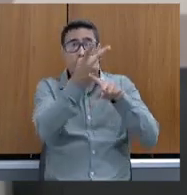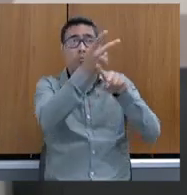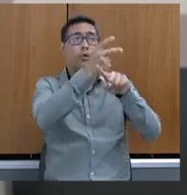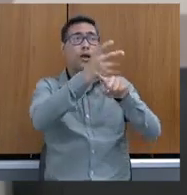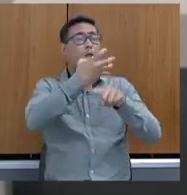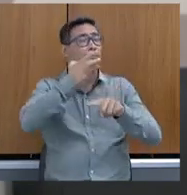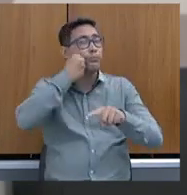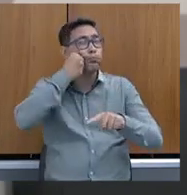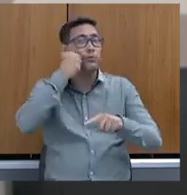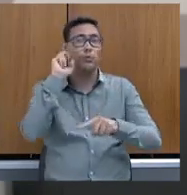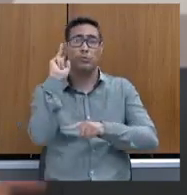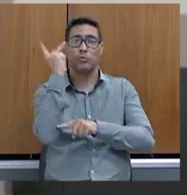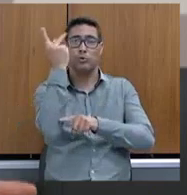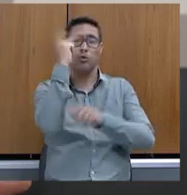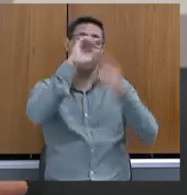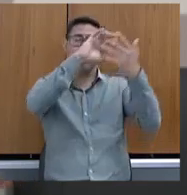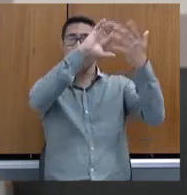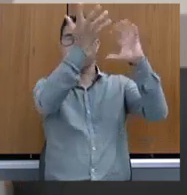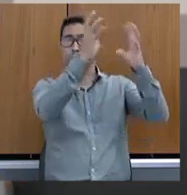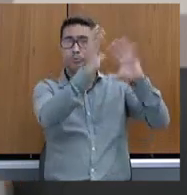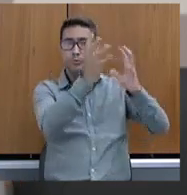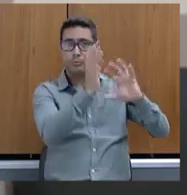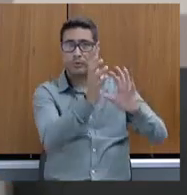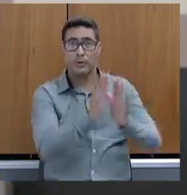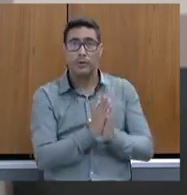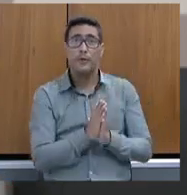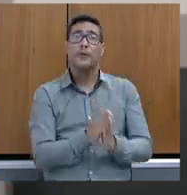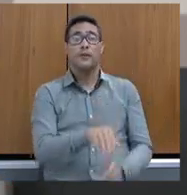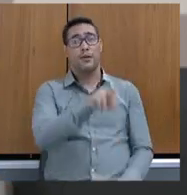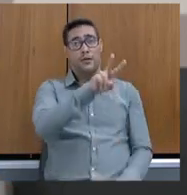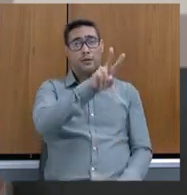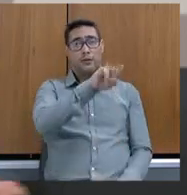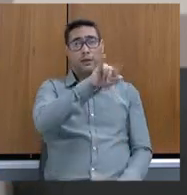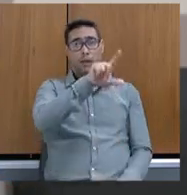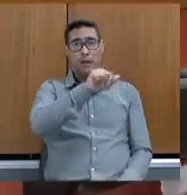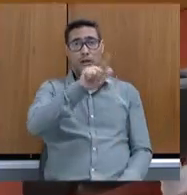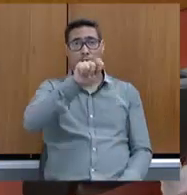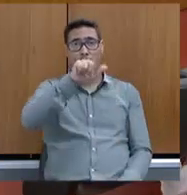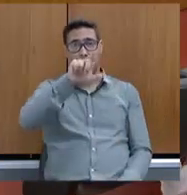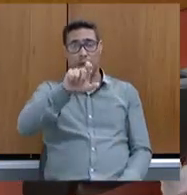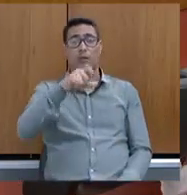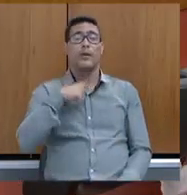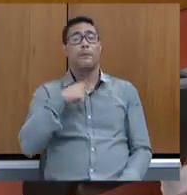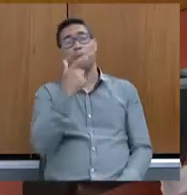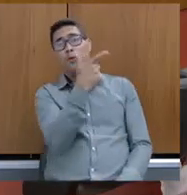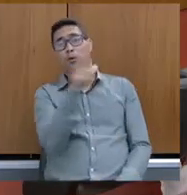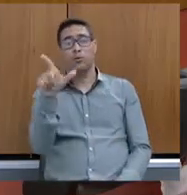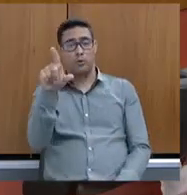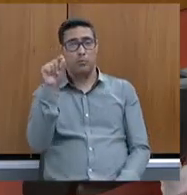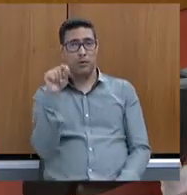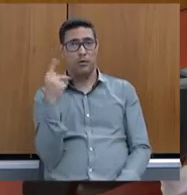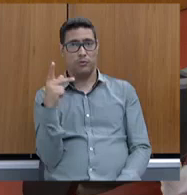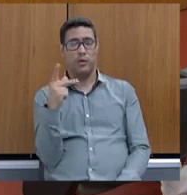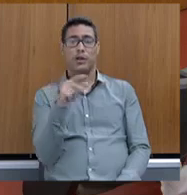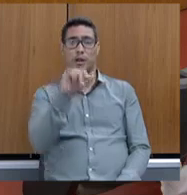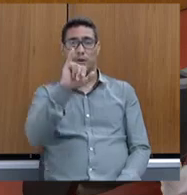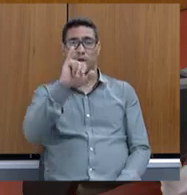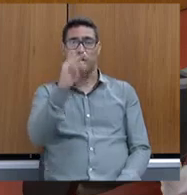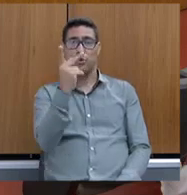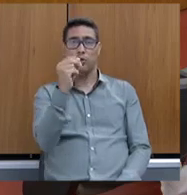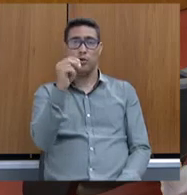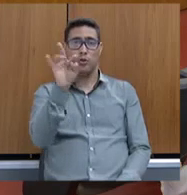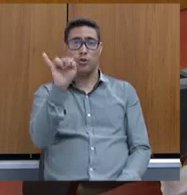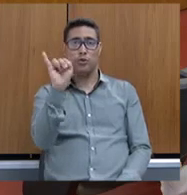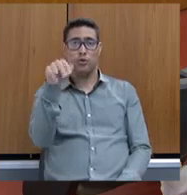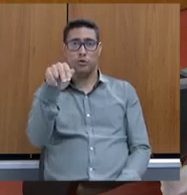Já disseram pra gente que se o Vila Galé não quiser que é outra opção dele que é o Inhotim já temos